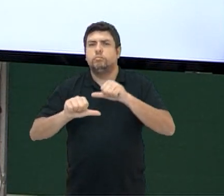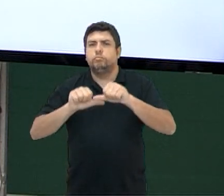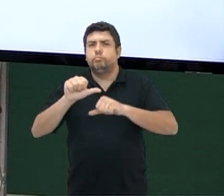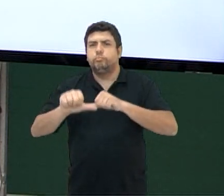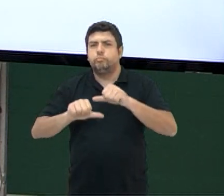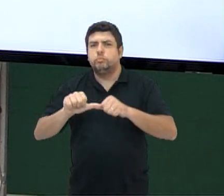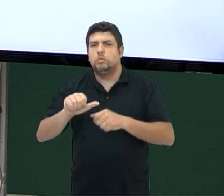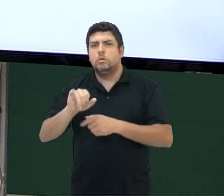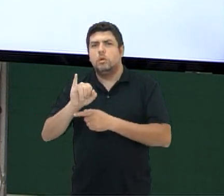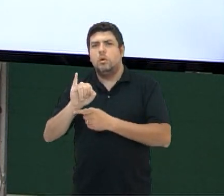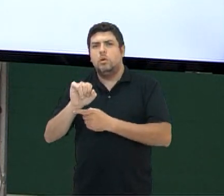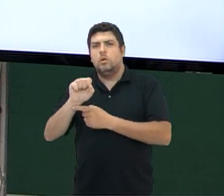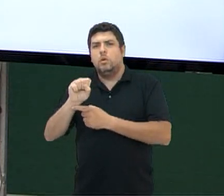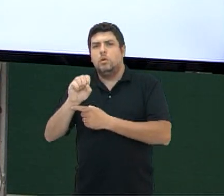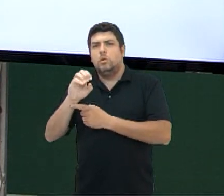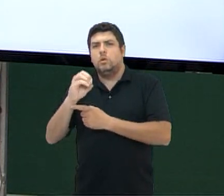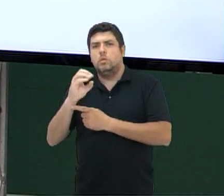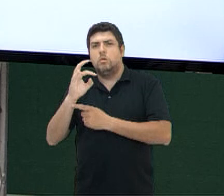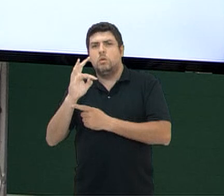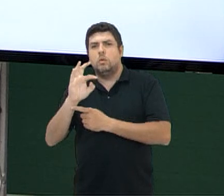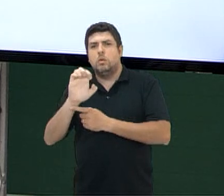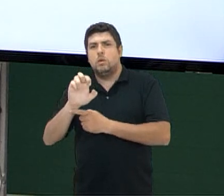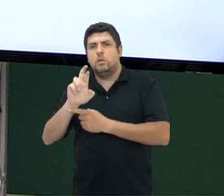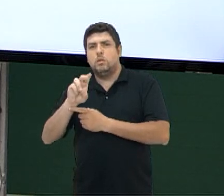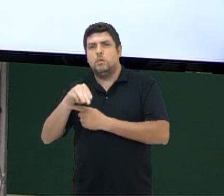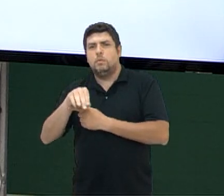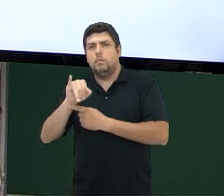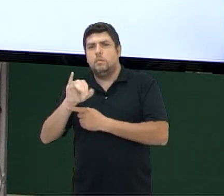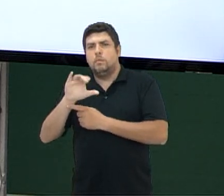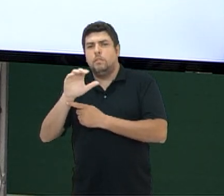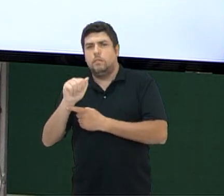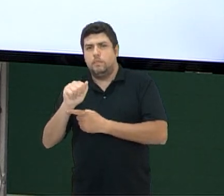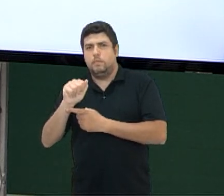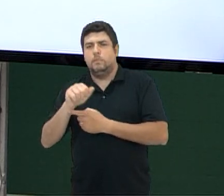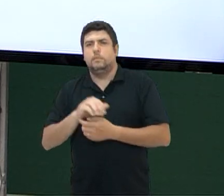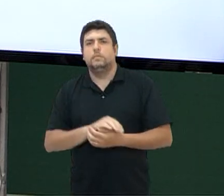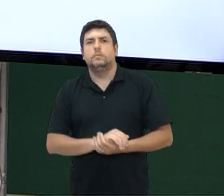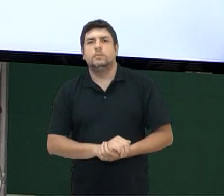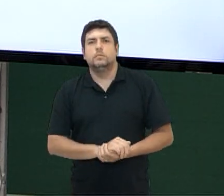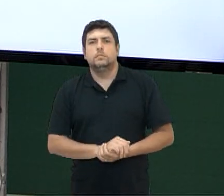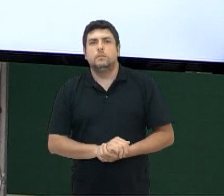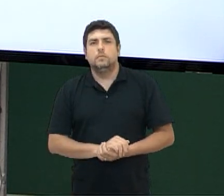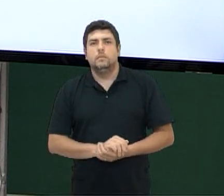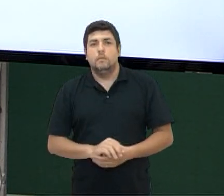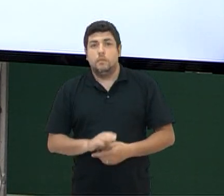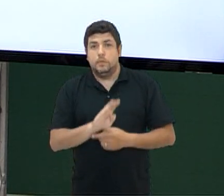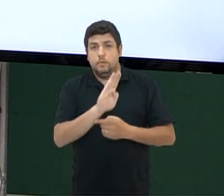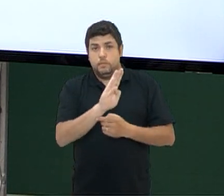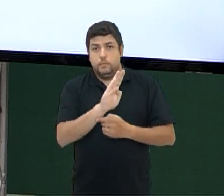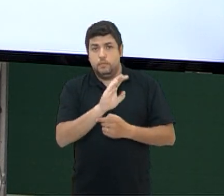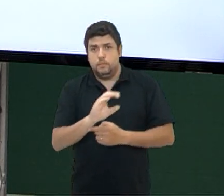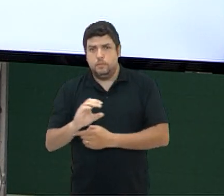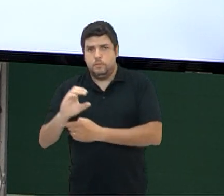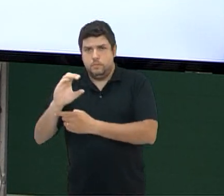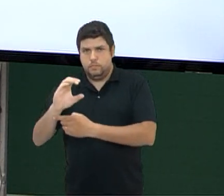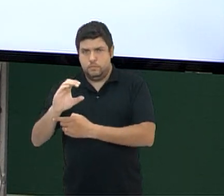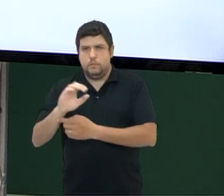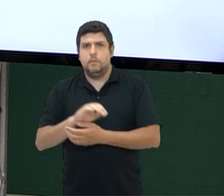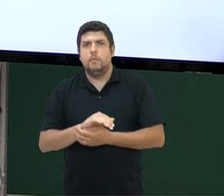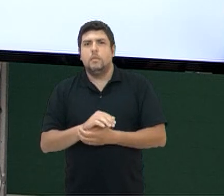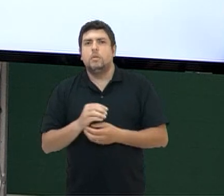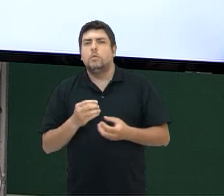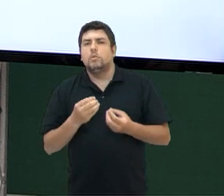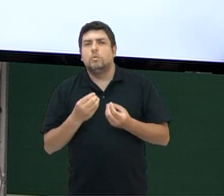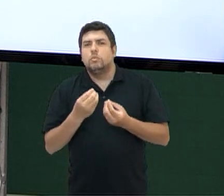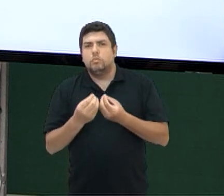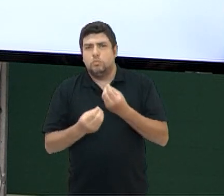isotérmica, ok? Quando avançamos agora do ponto B para o ponto C, percebam que você